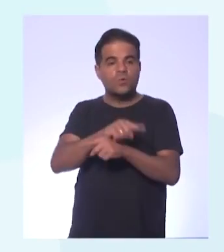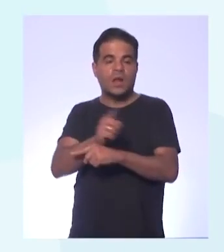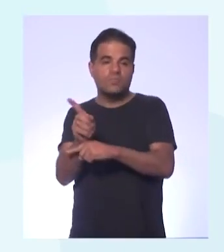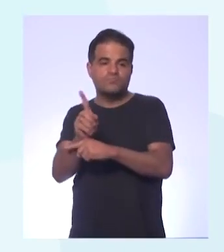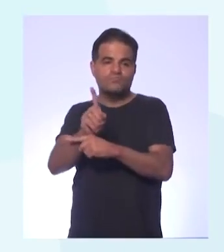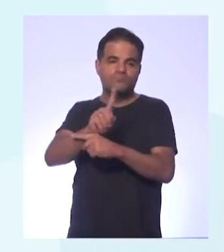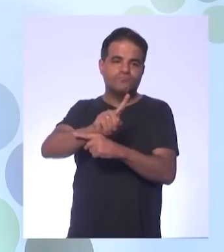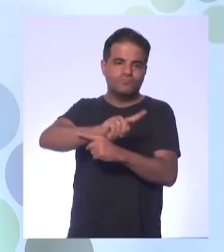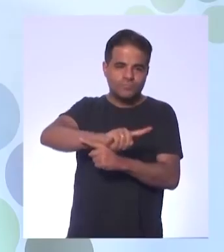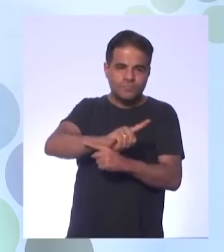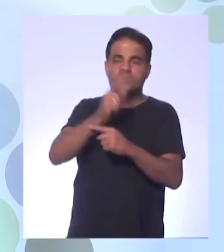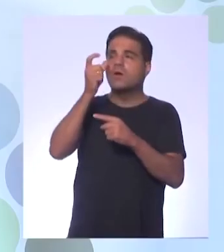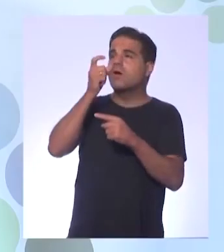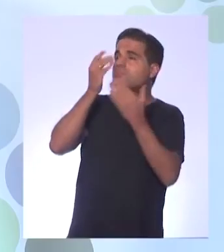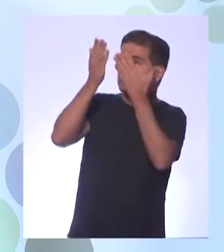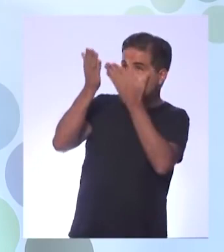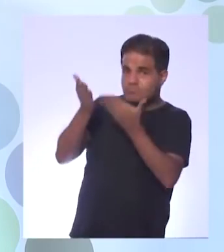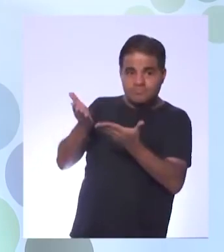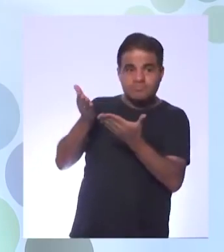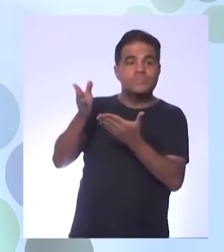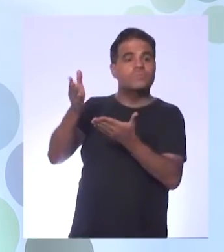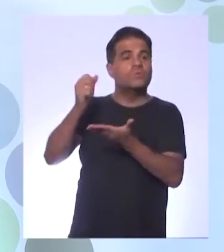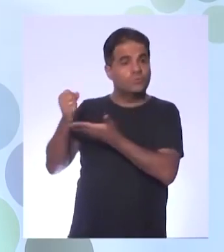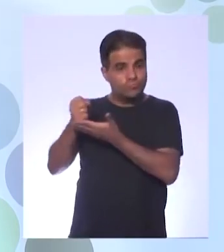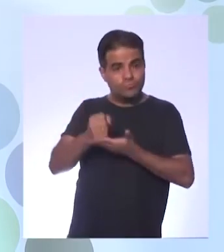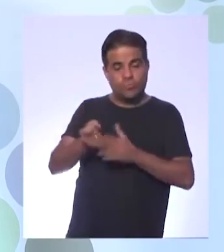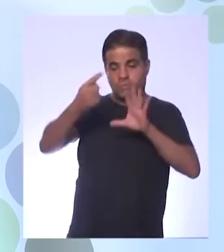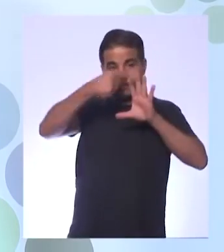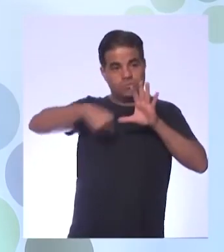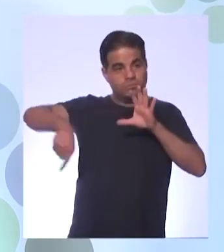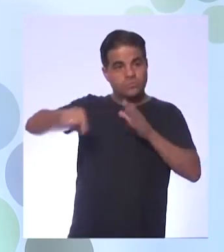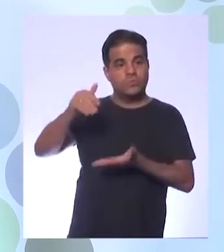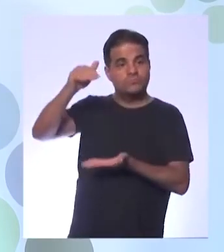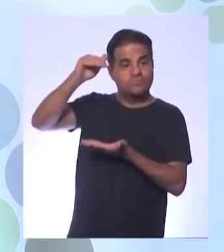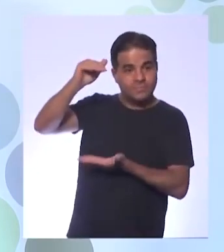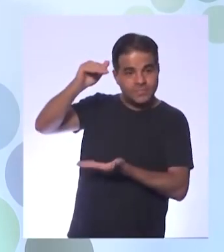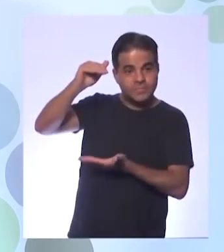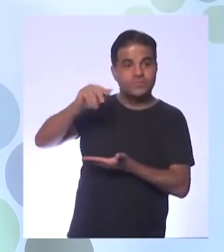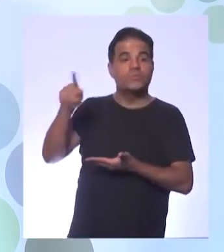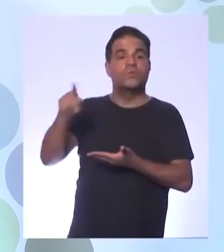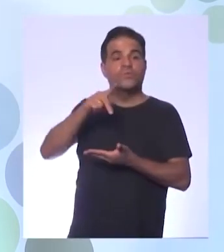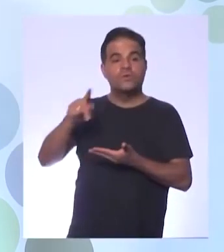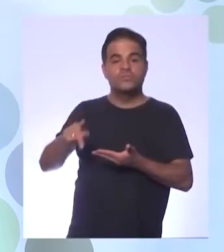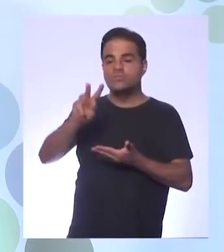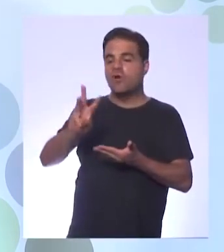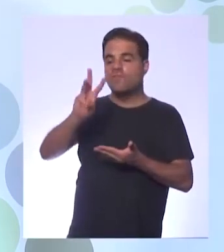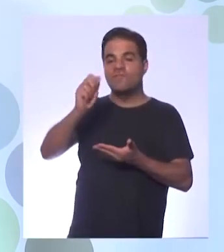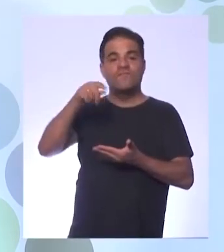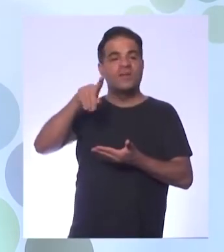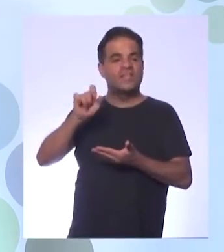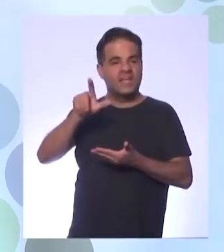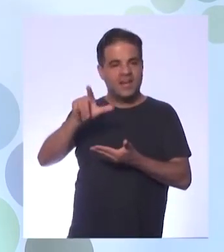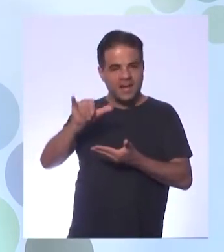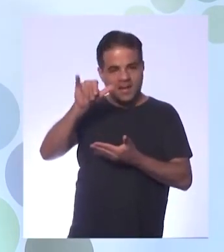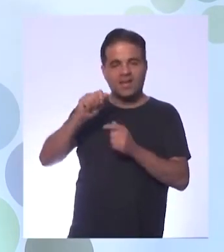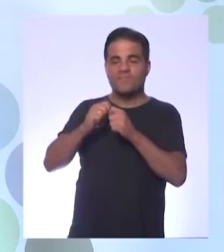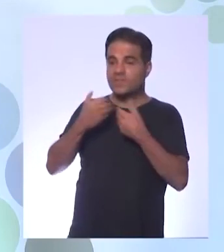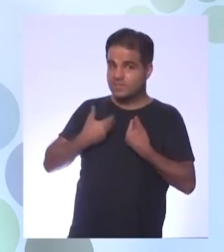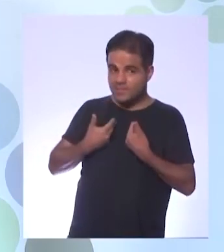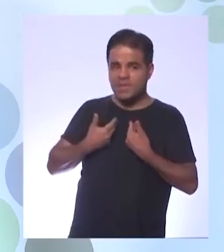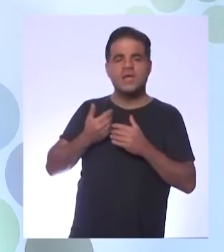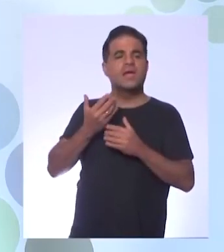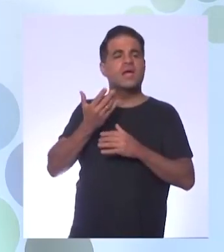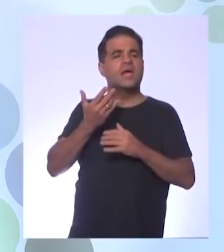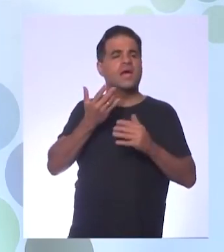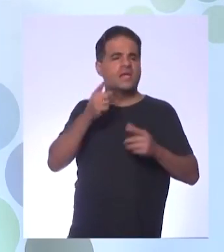do relógio. Então, eu queria que vocês vissem aqui comigo, ó, hoje eu trouxe um relógio bem especial que o professor Vanderlei fez para mim. E esse relógio, claro, como é de